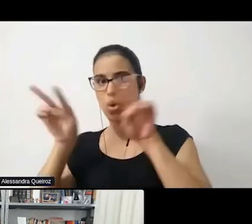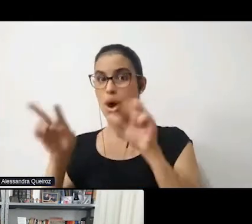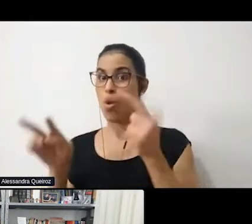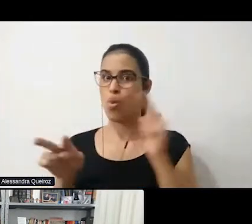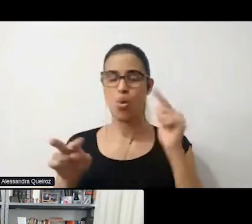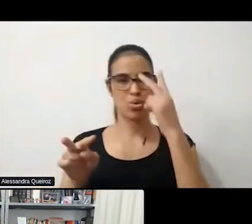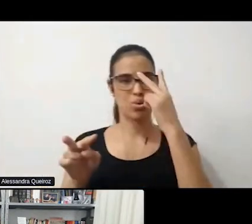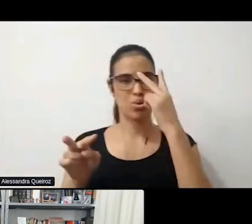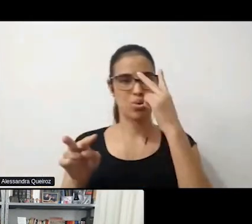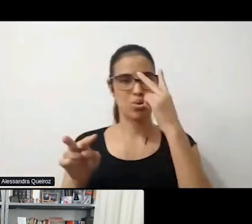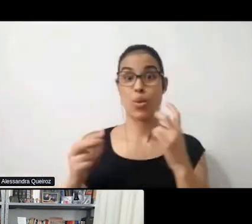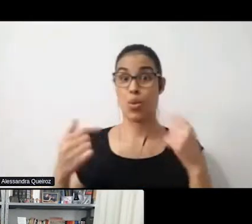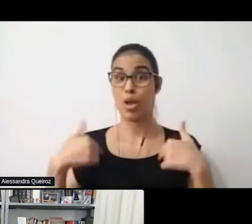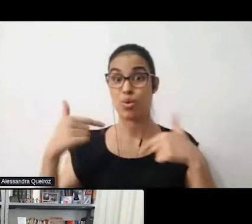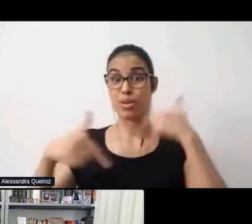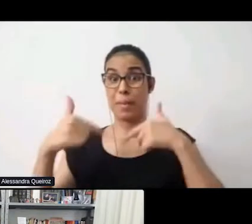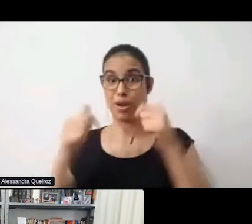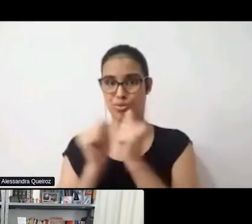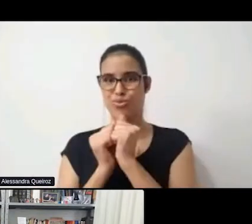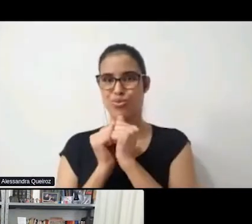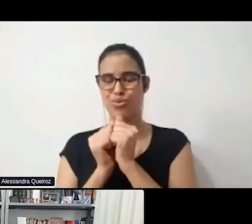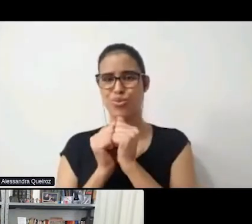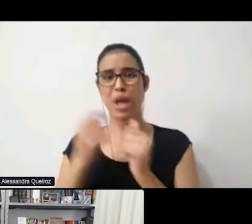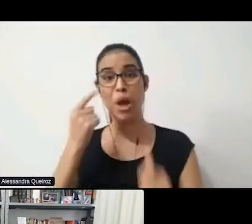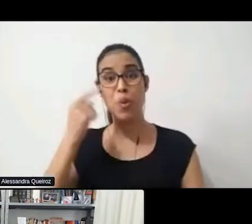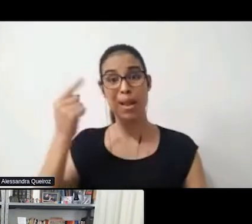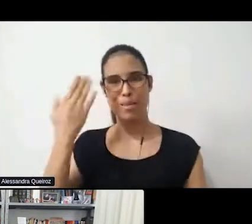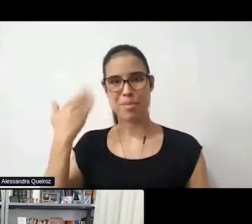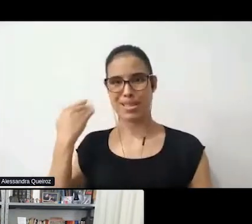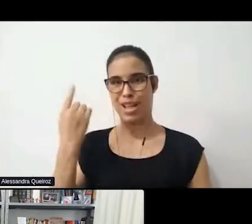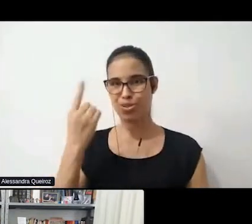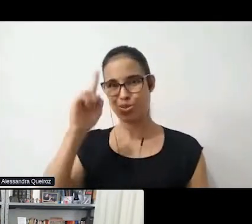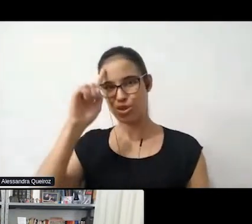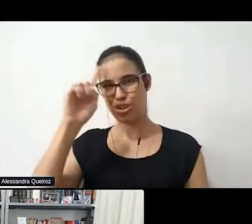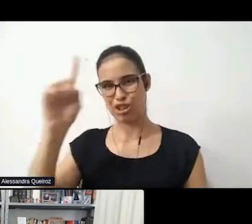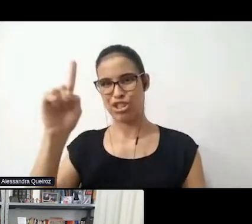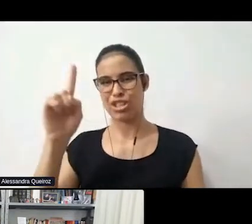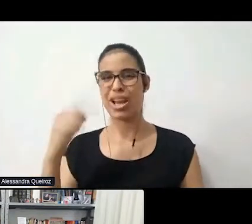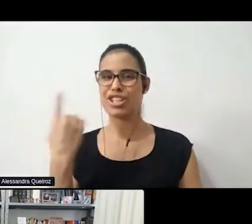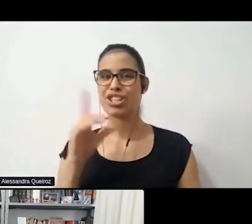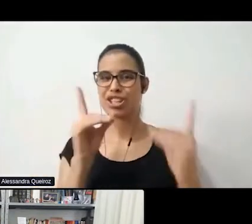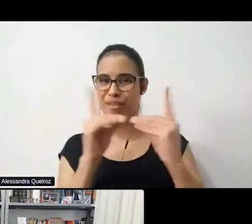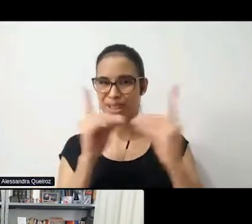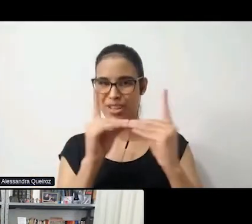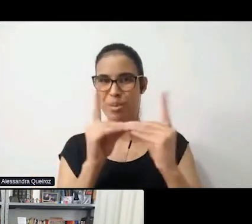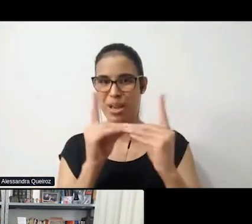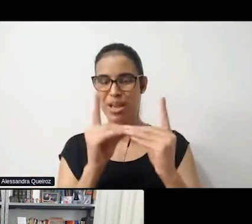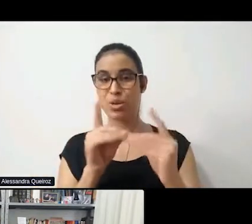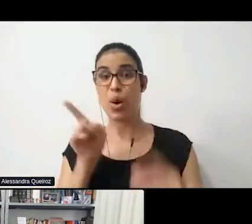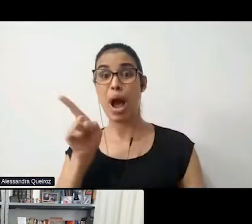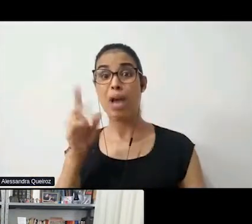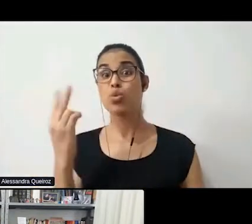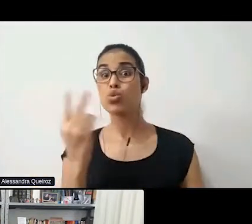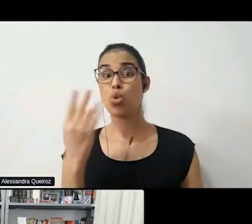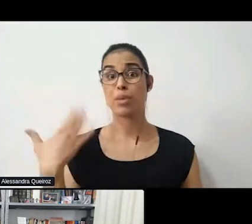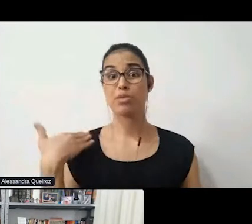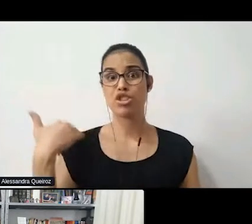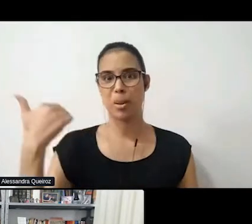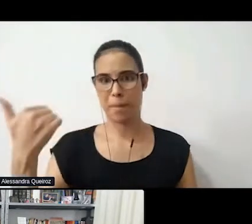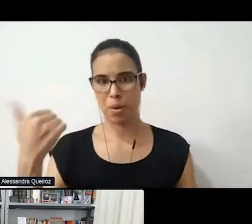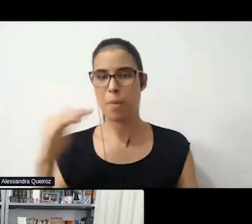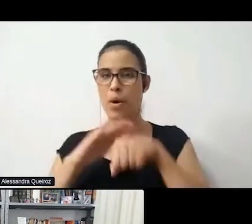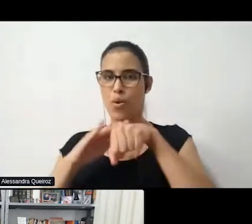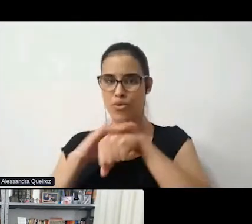foi curioso um dia que a gente estava atendendo uma squad lá, e aí eles me chamaram para conversar. Eu falei,